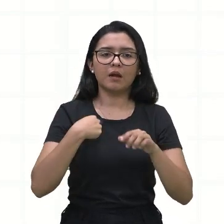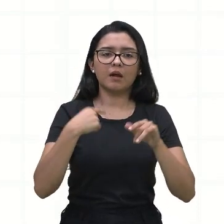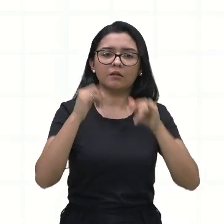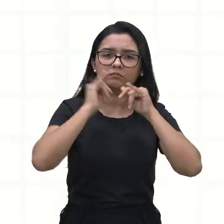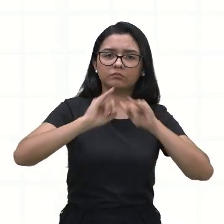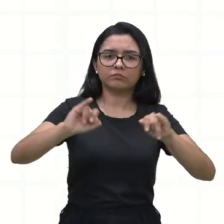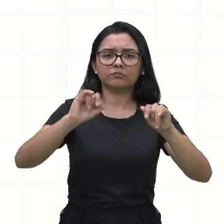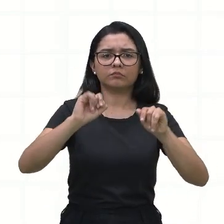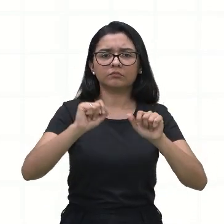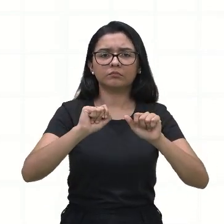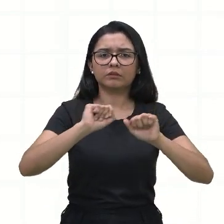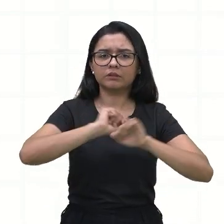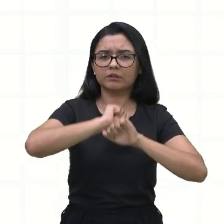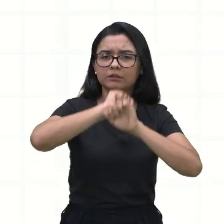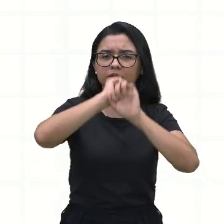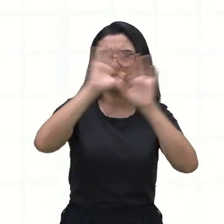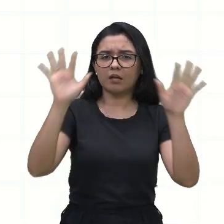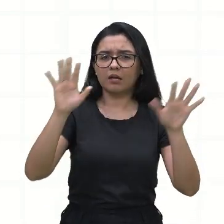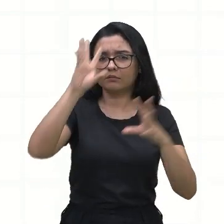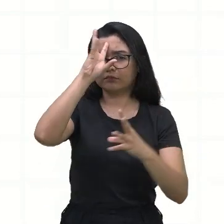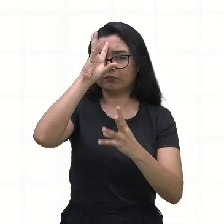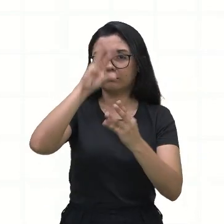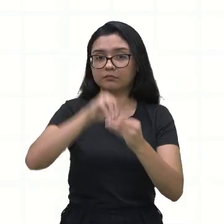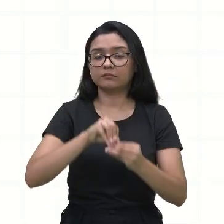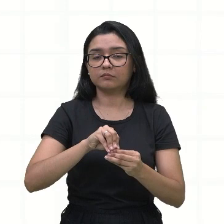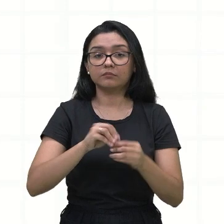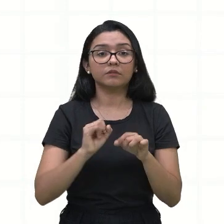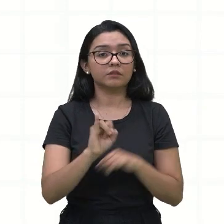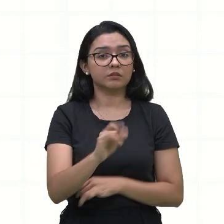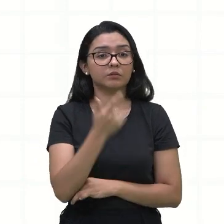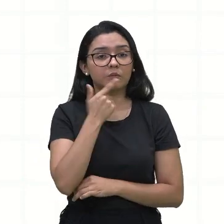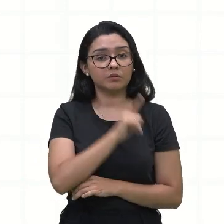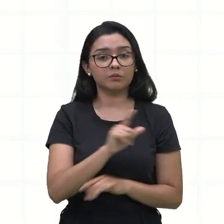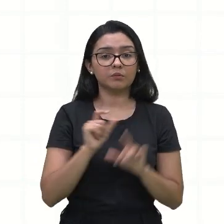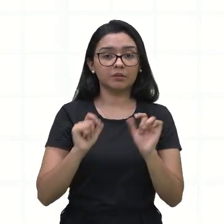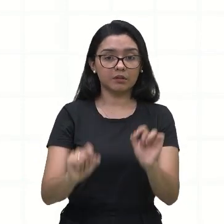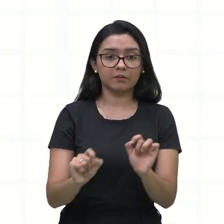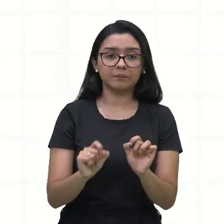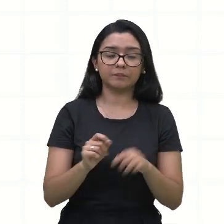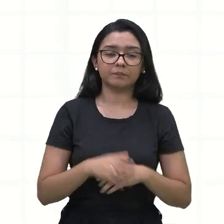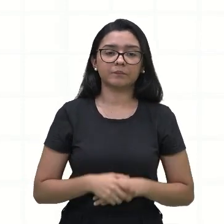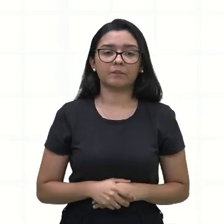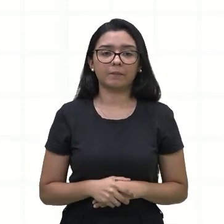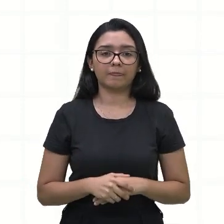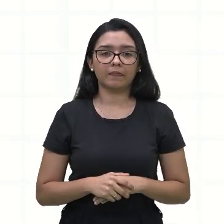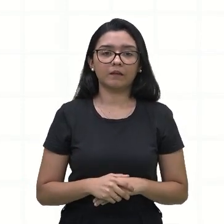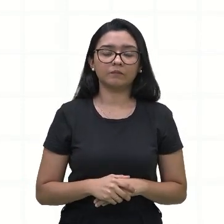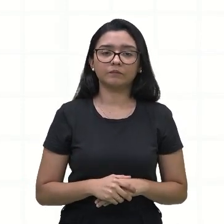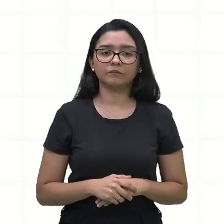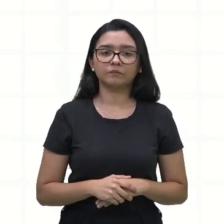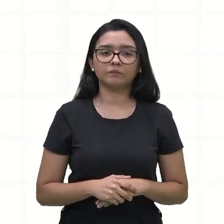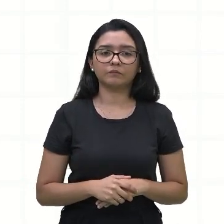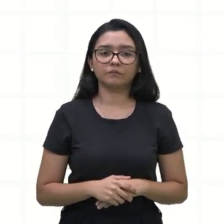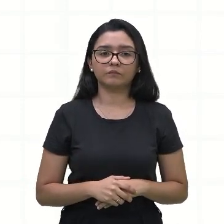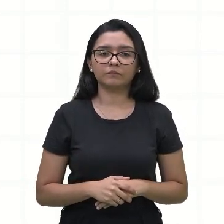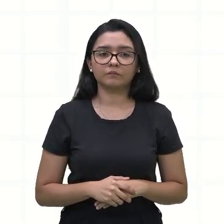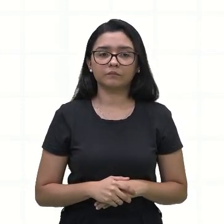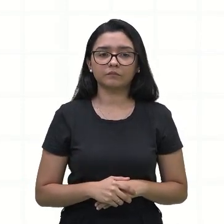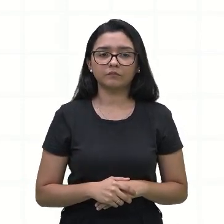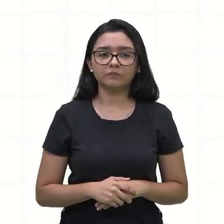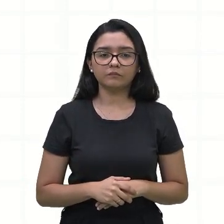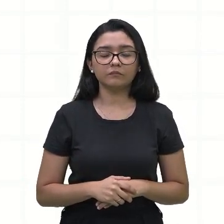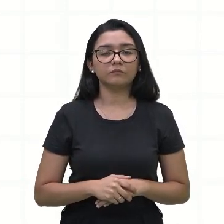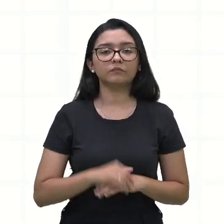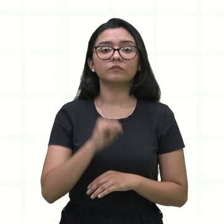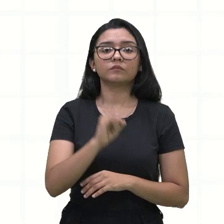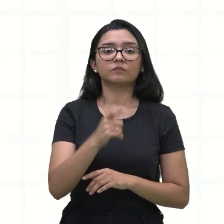e compreensível. Se eu não consigo manter ou mandar ou enviar ao meu interlocutor uma mensagem compreensível,